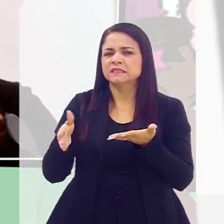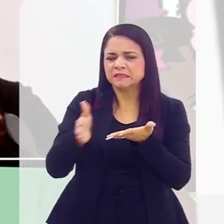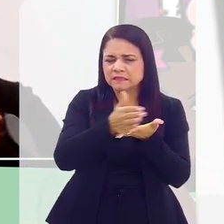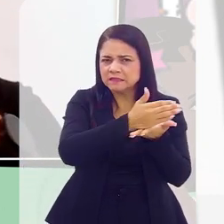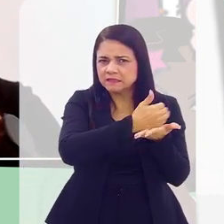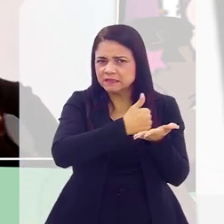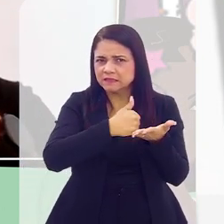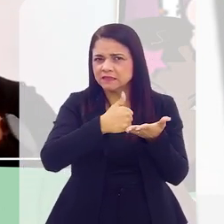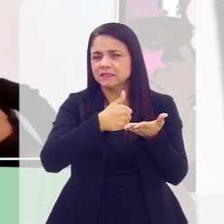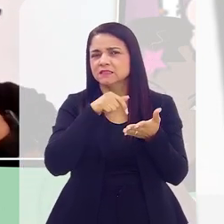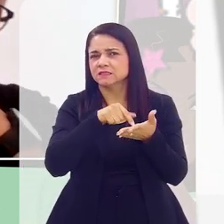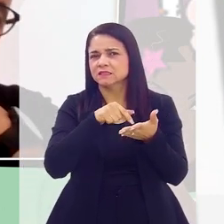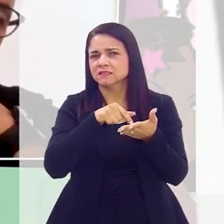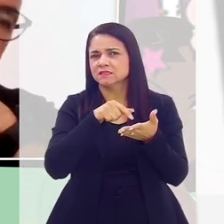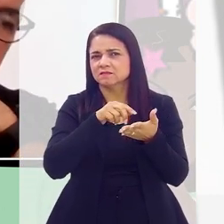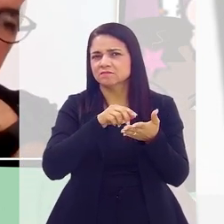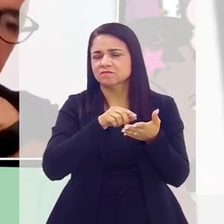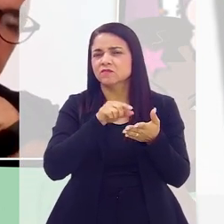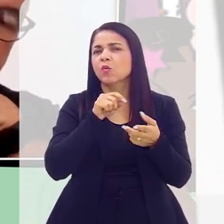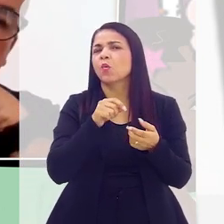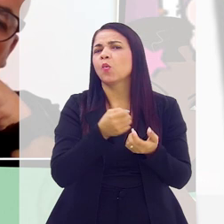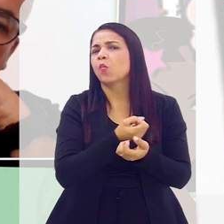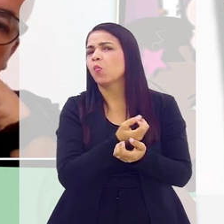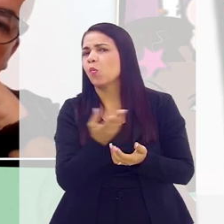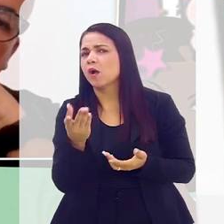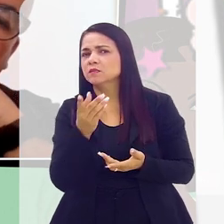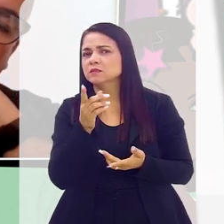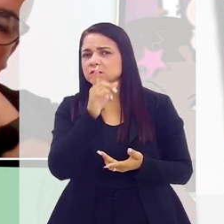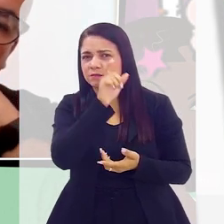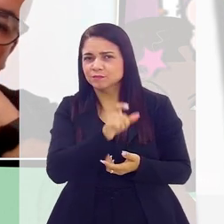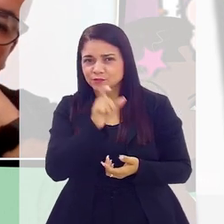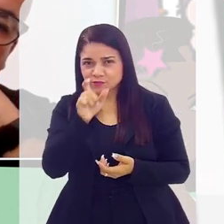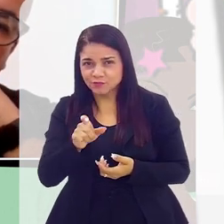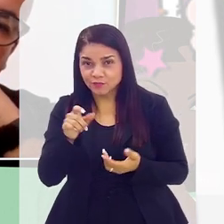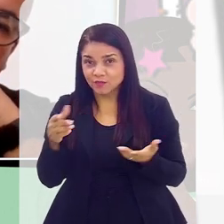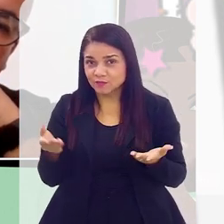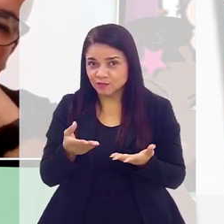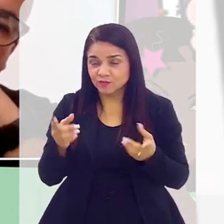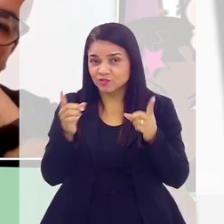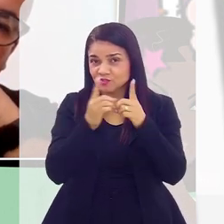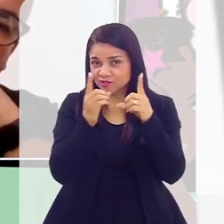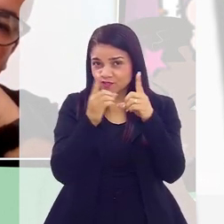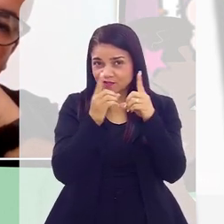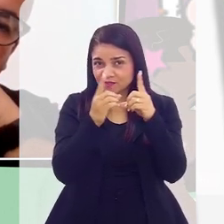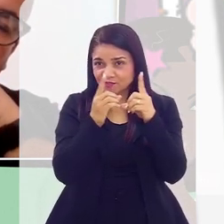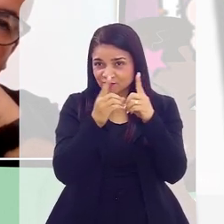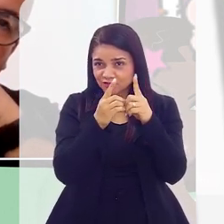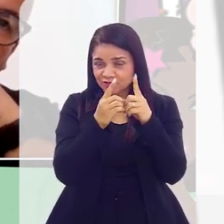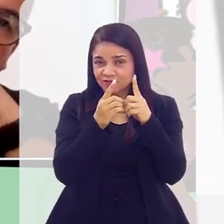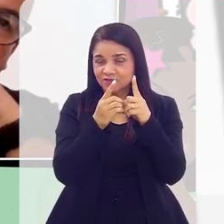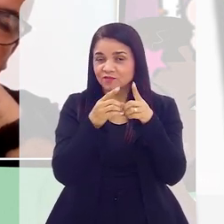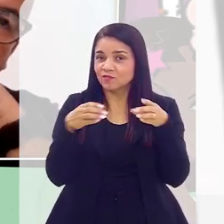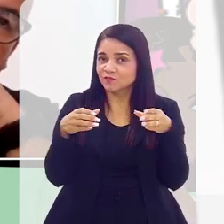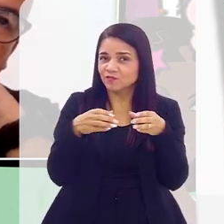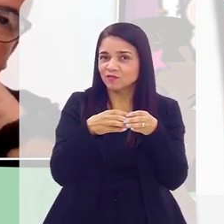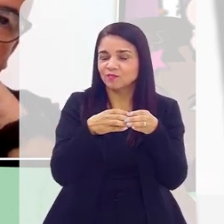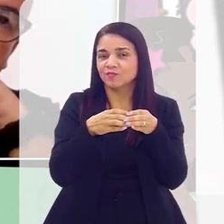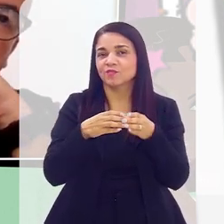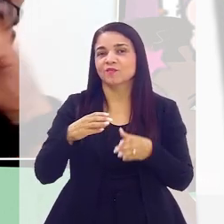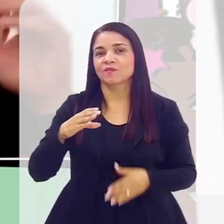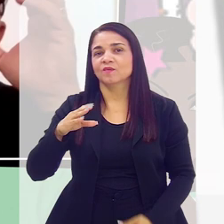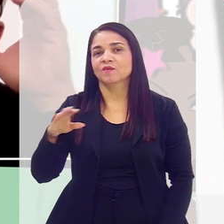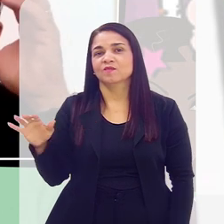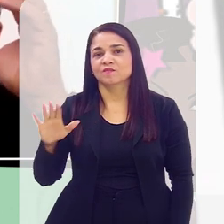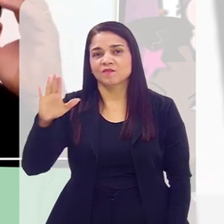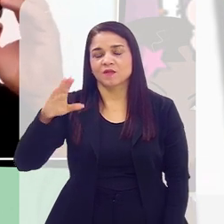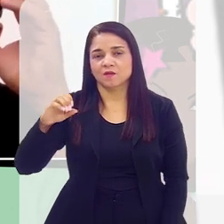estatística de aproximadamente, digamos assim, de quantas pessoas hoje elas são atendidas na Favela Compassiva,